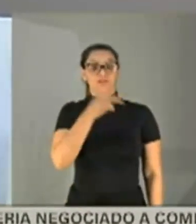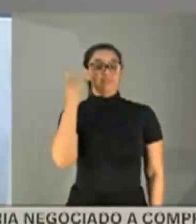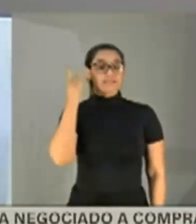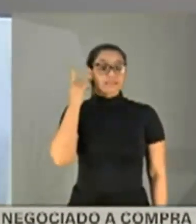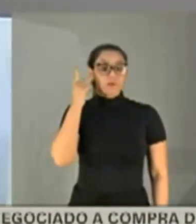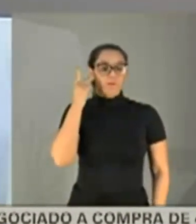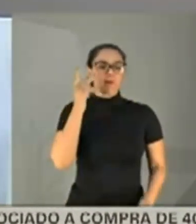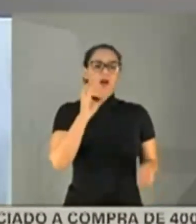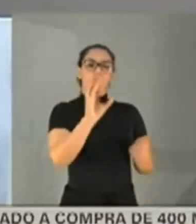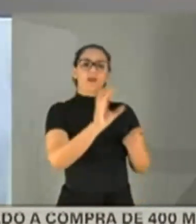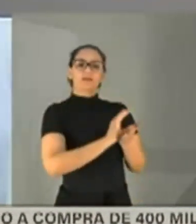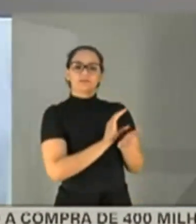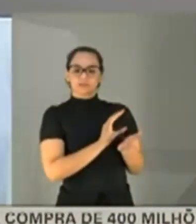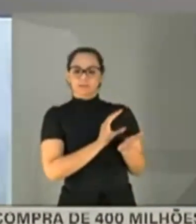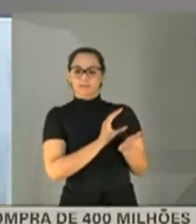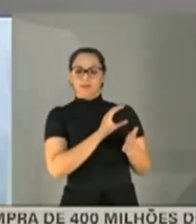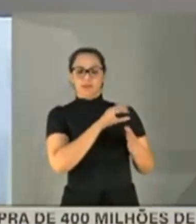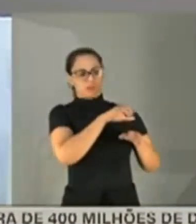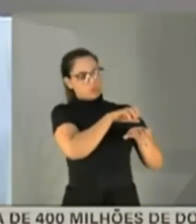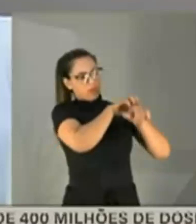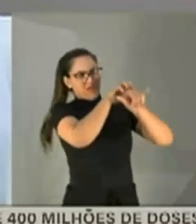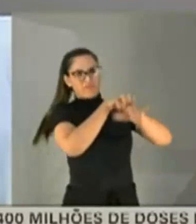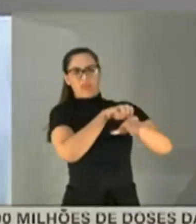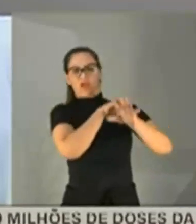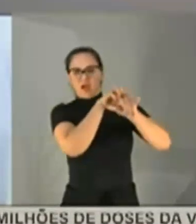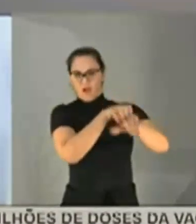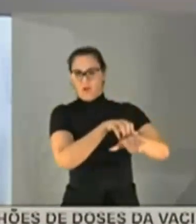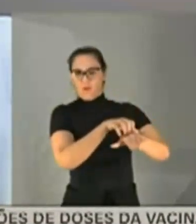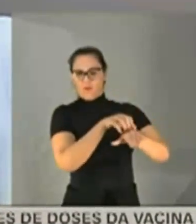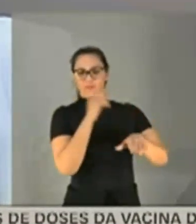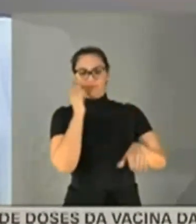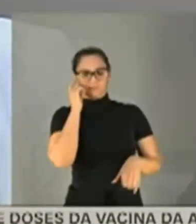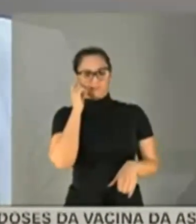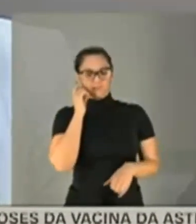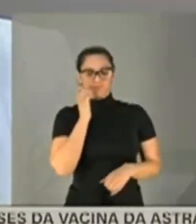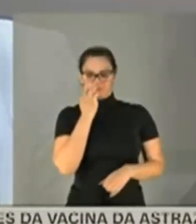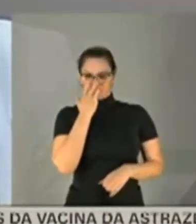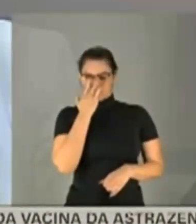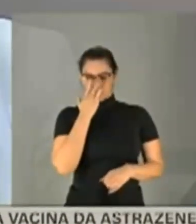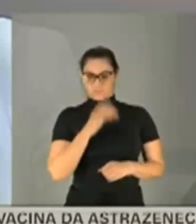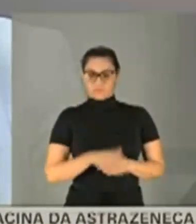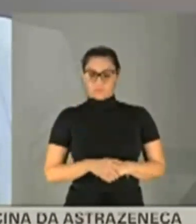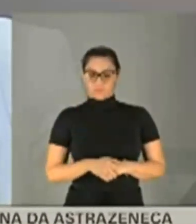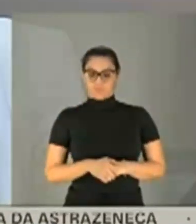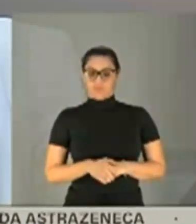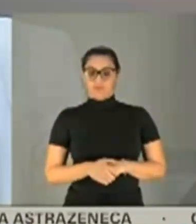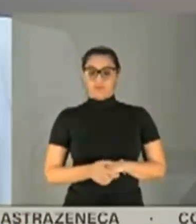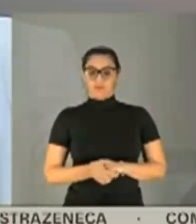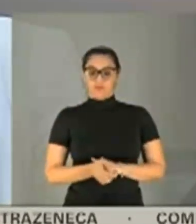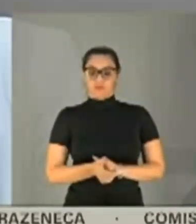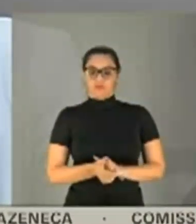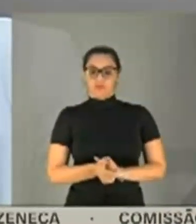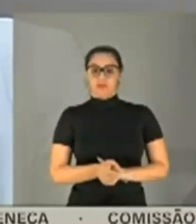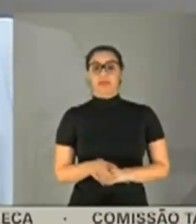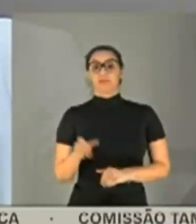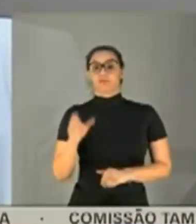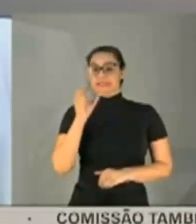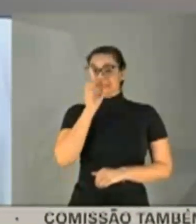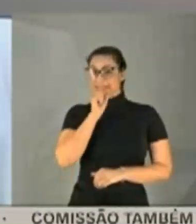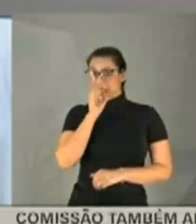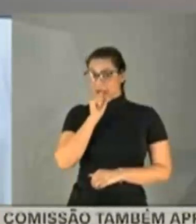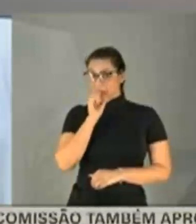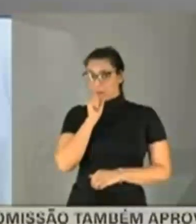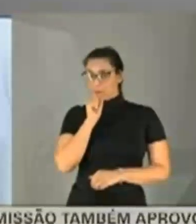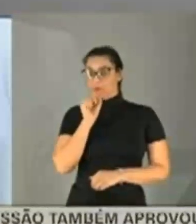chegaria, acho que da Holanda. No dia que ele veio aqui? Não, ele foi no sábado, supostamente no